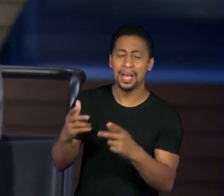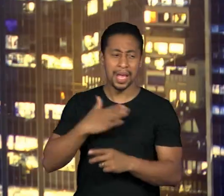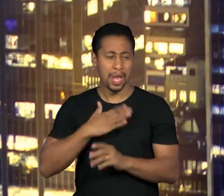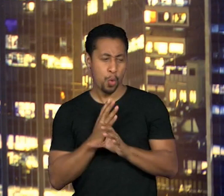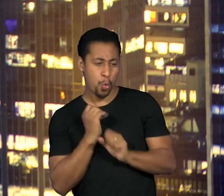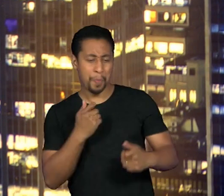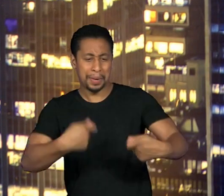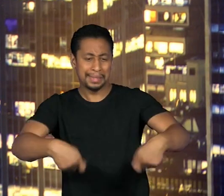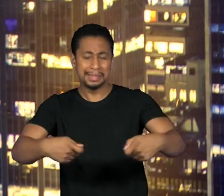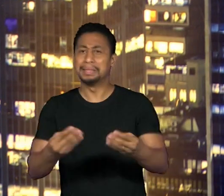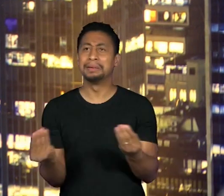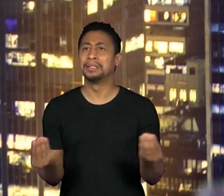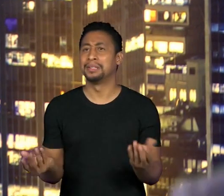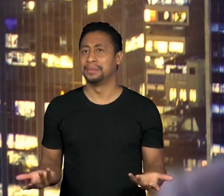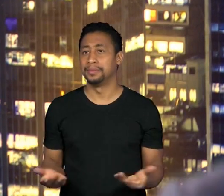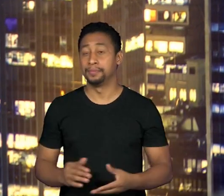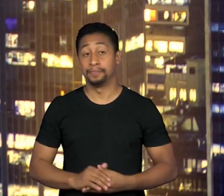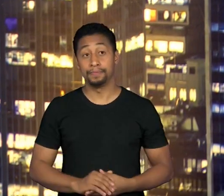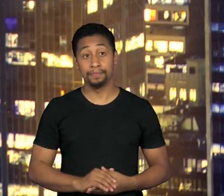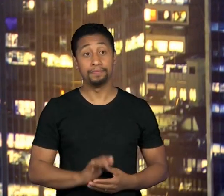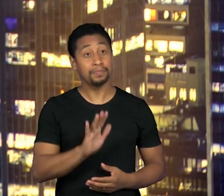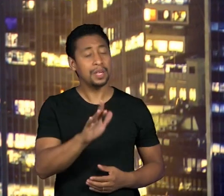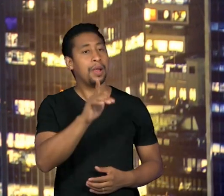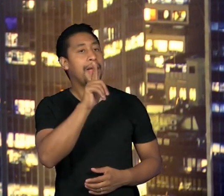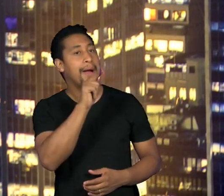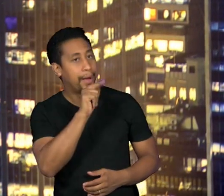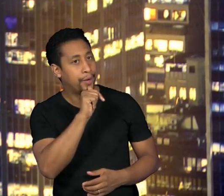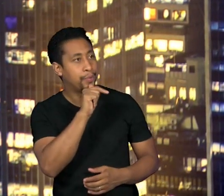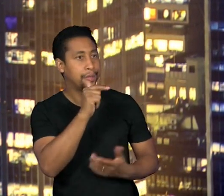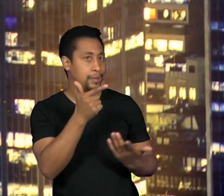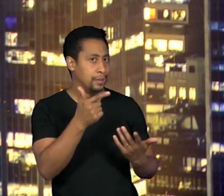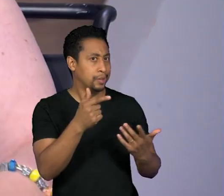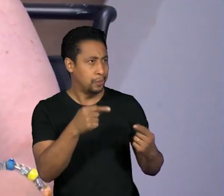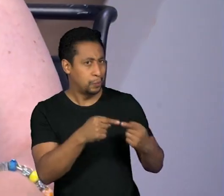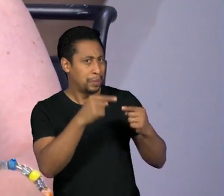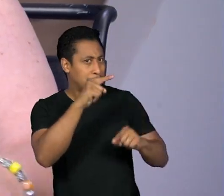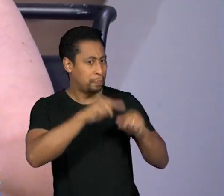Pois é, o que acontece, quando tratamos justamente a água como mercadoria,